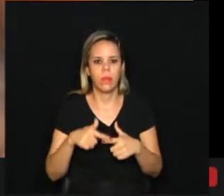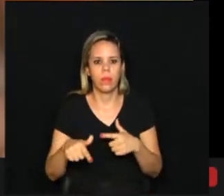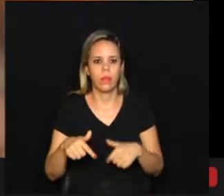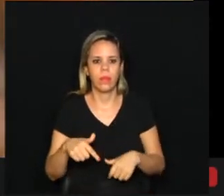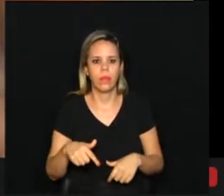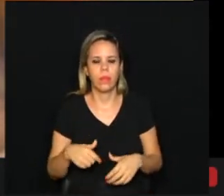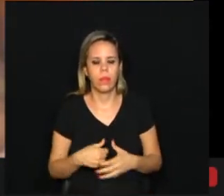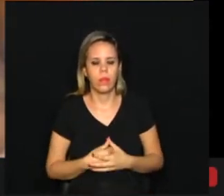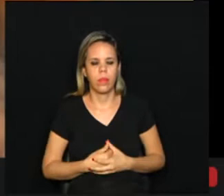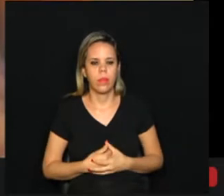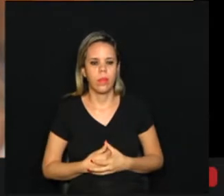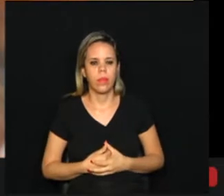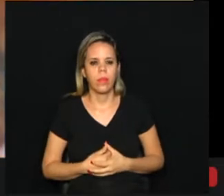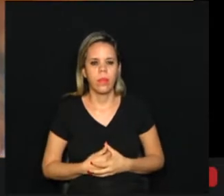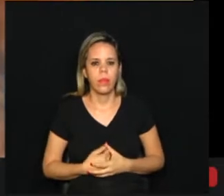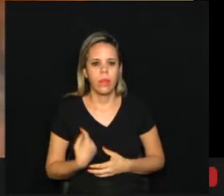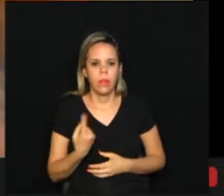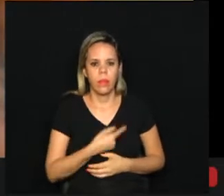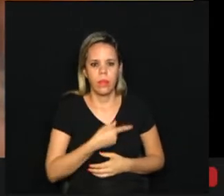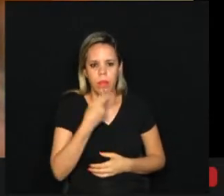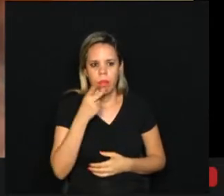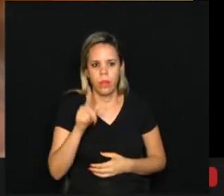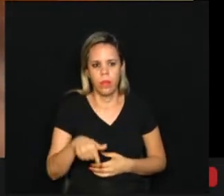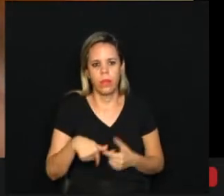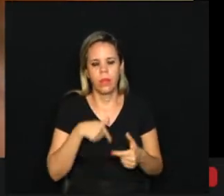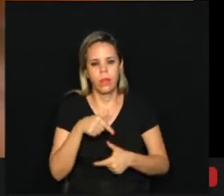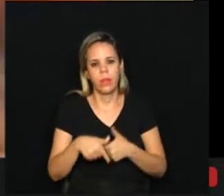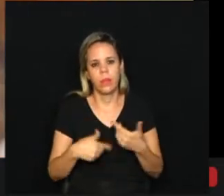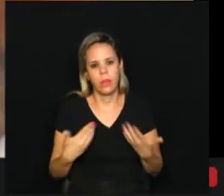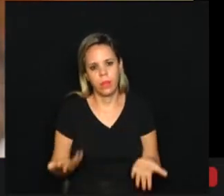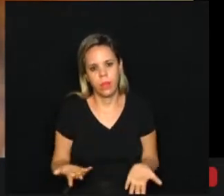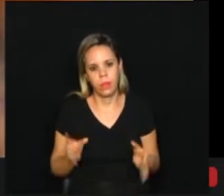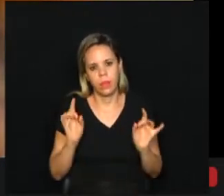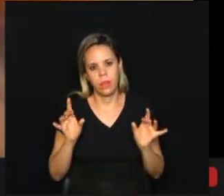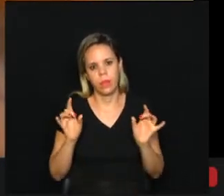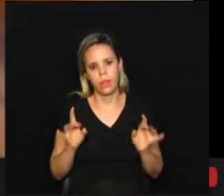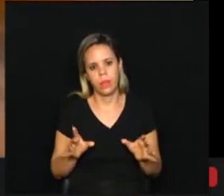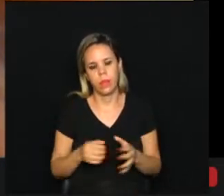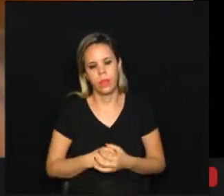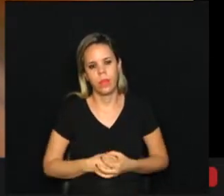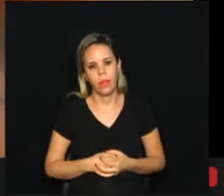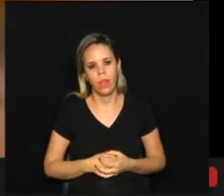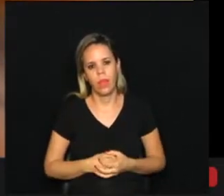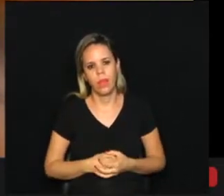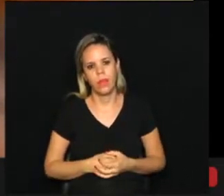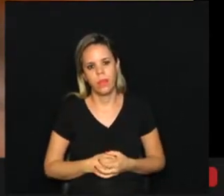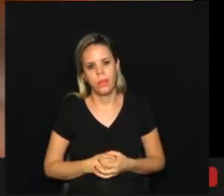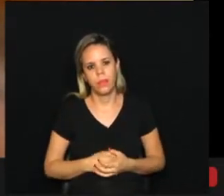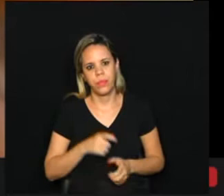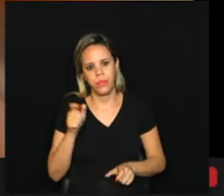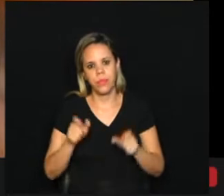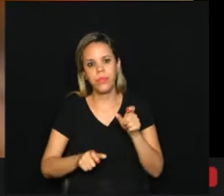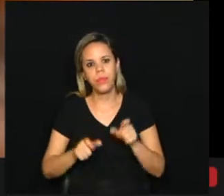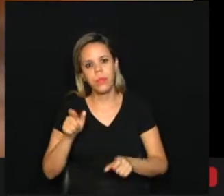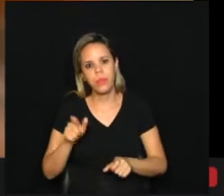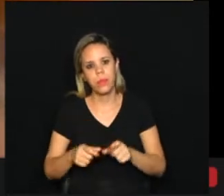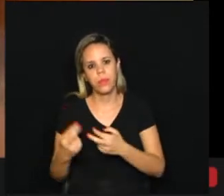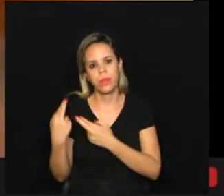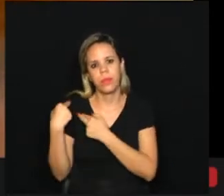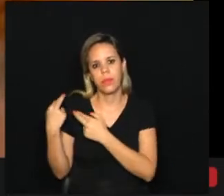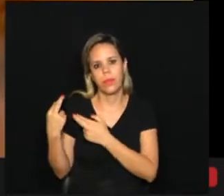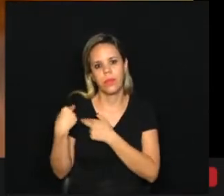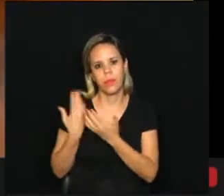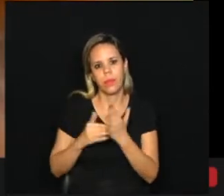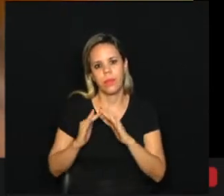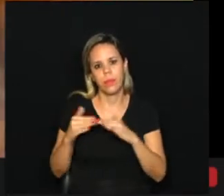atitude. Então, o que nós dissemos foi isso, o trabalho em especial com as pessoas responsáveis pela